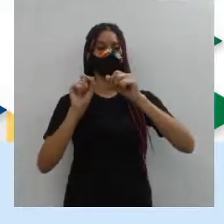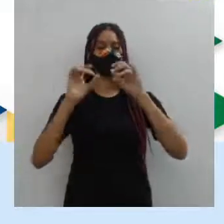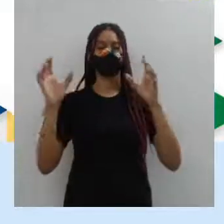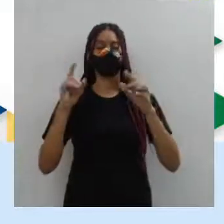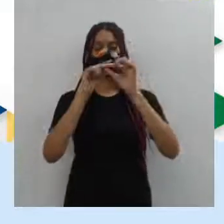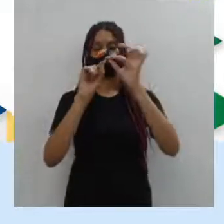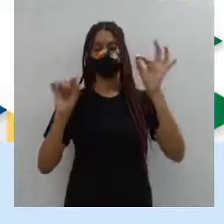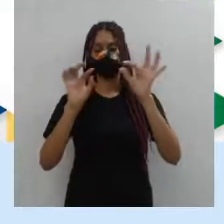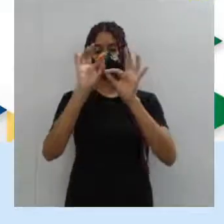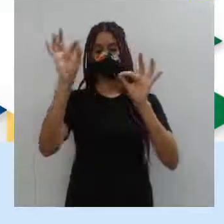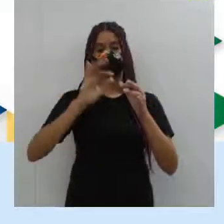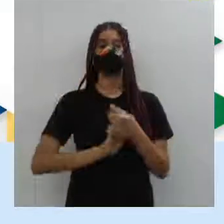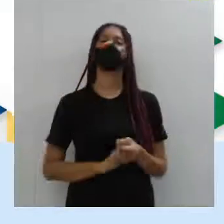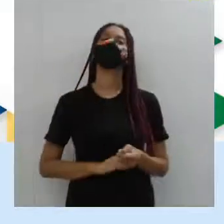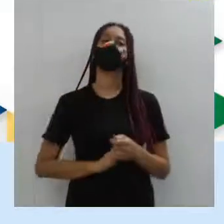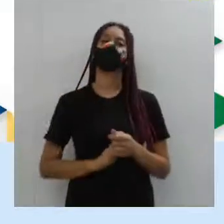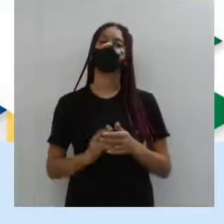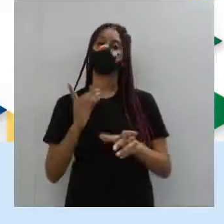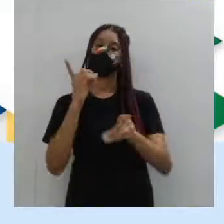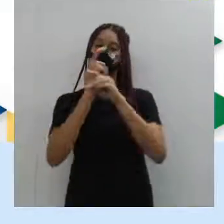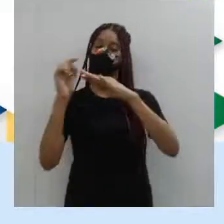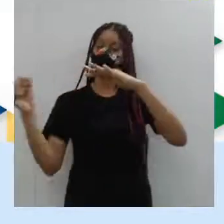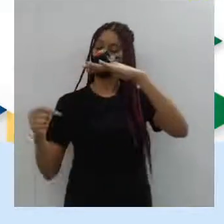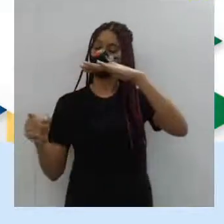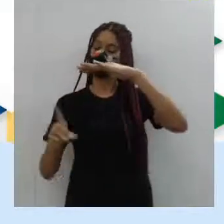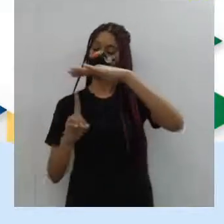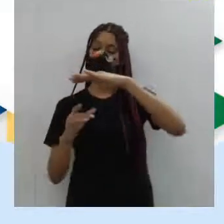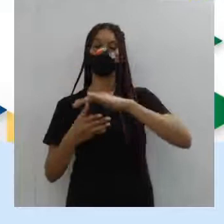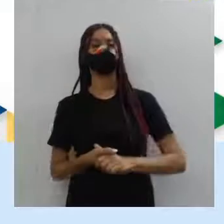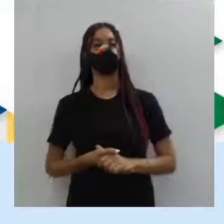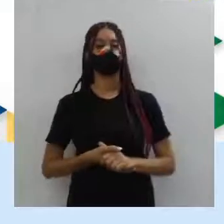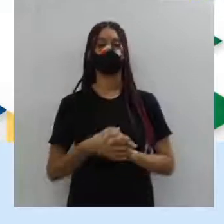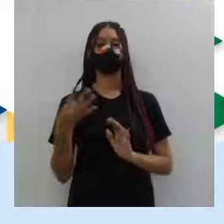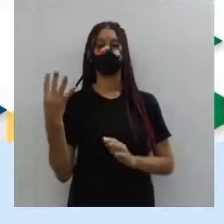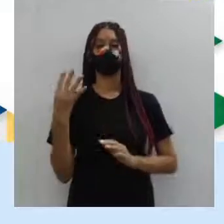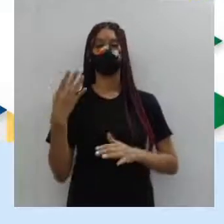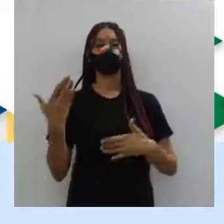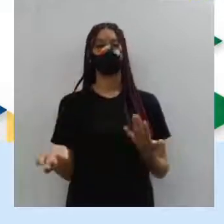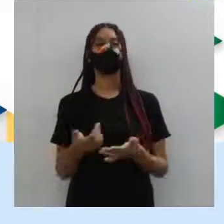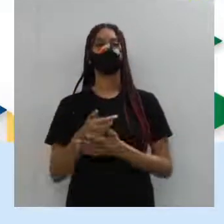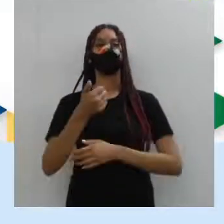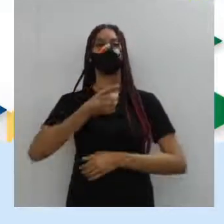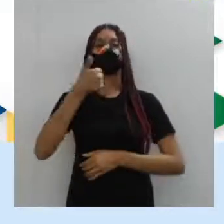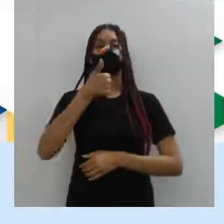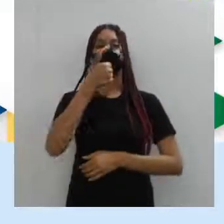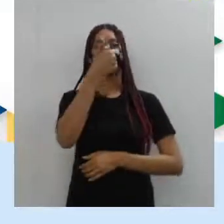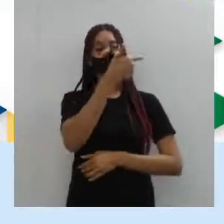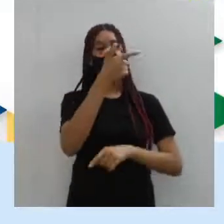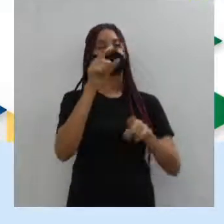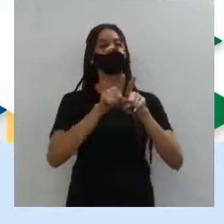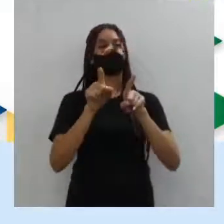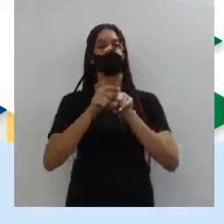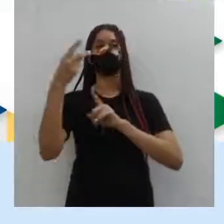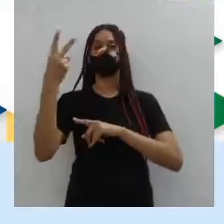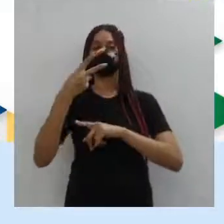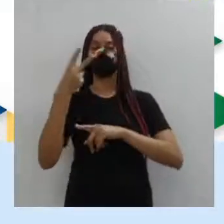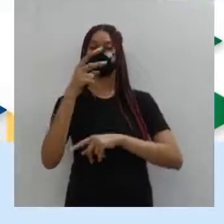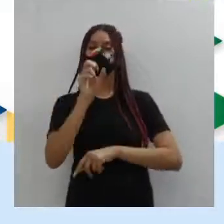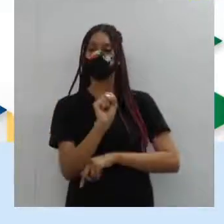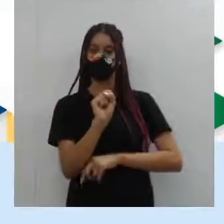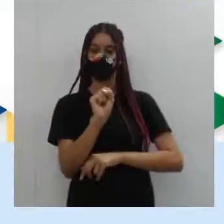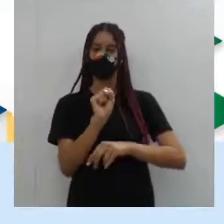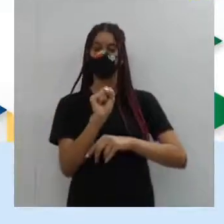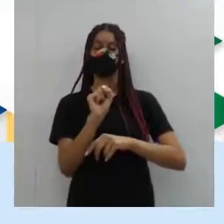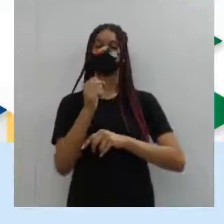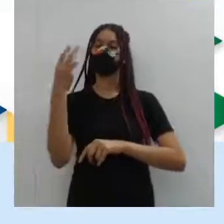calcular justamente a quarta proporcional. A primeira proporcional é o 2, a segunda proporcional é o 8, a terceira proporcional é